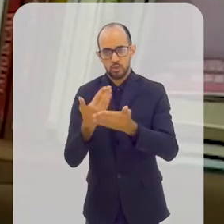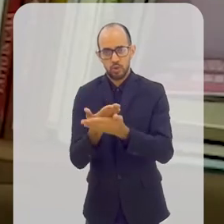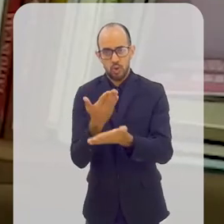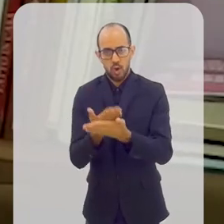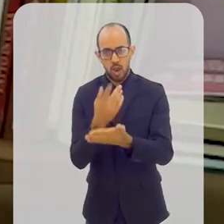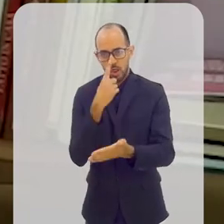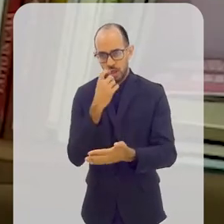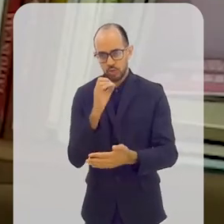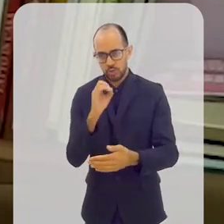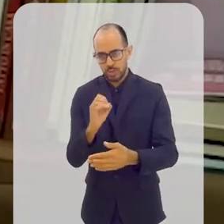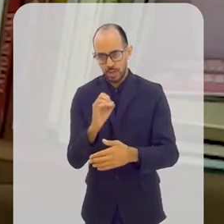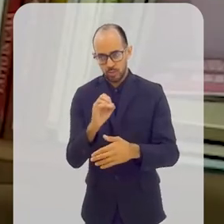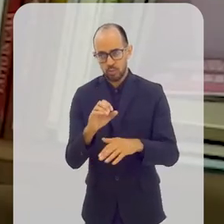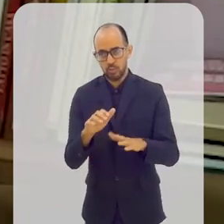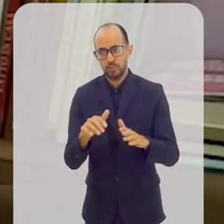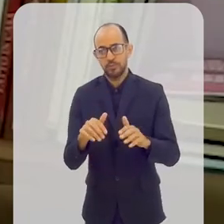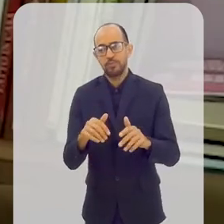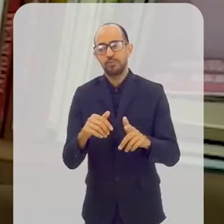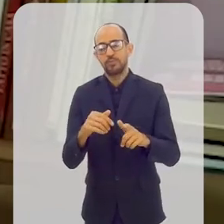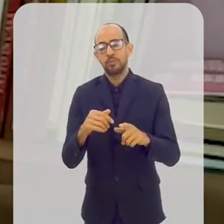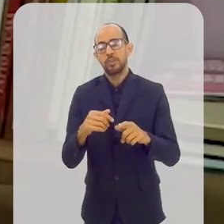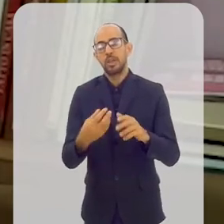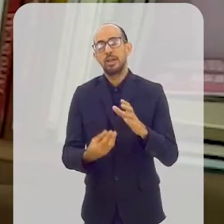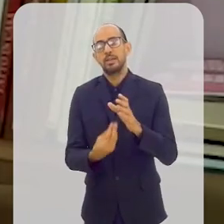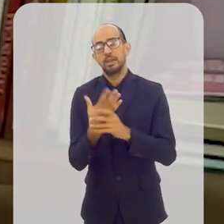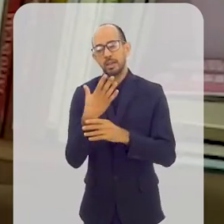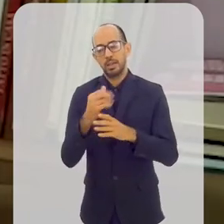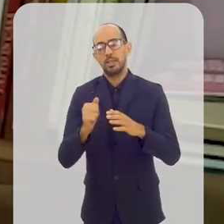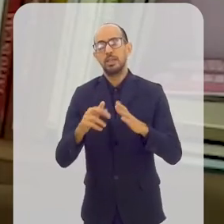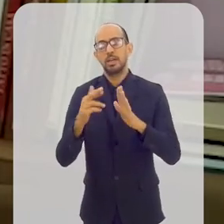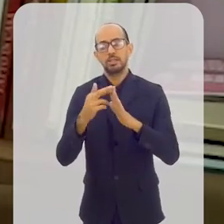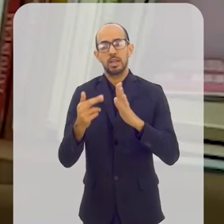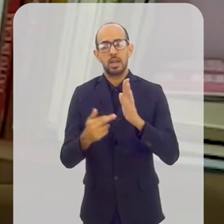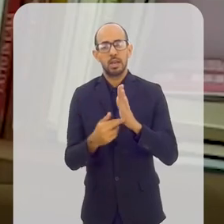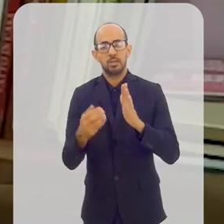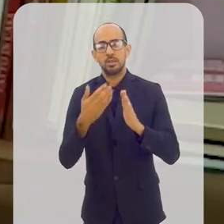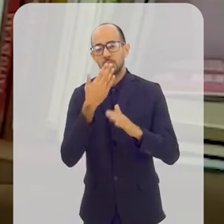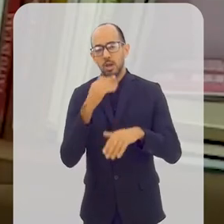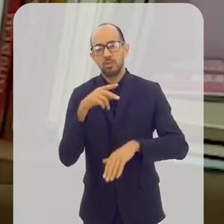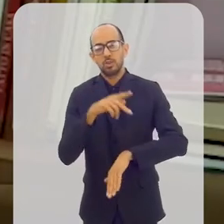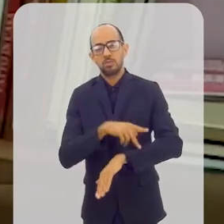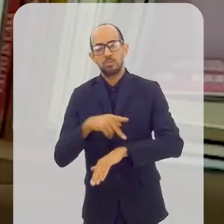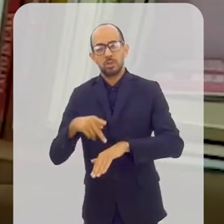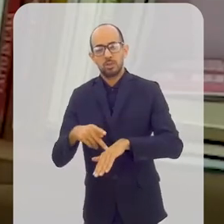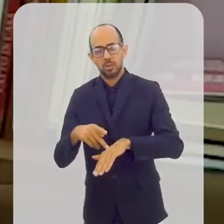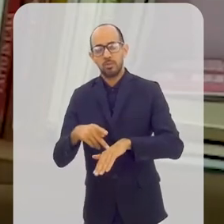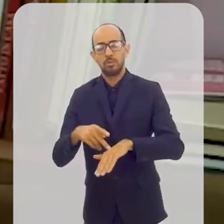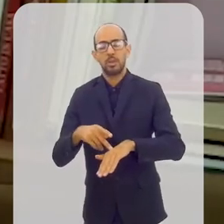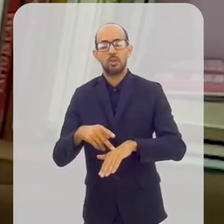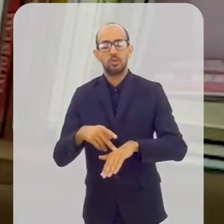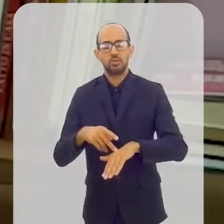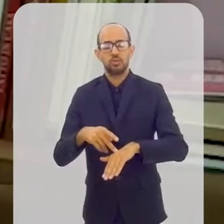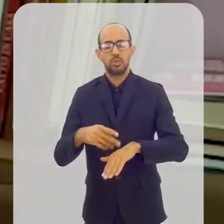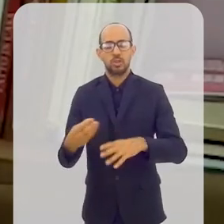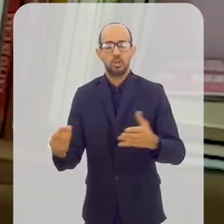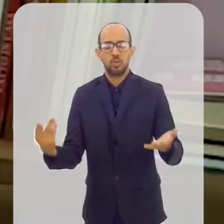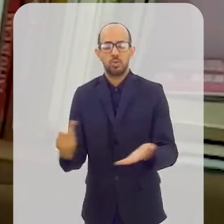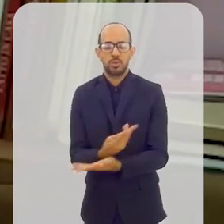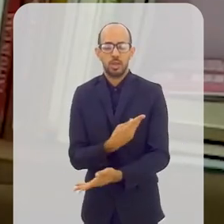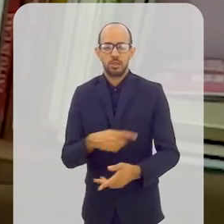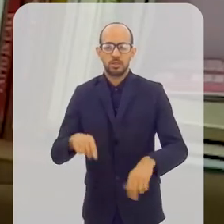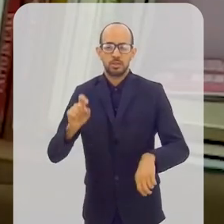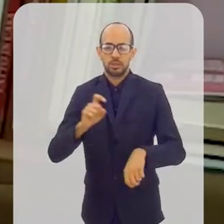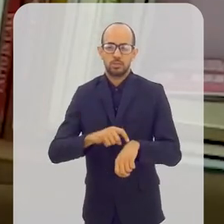Zero, que daí pula quais são os processos pedagógicos que estão acontecendo